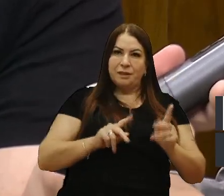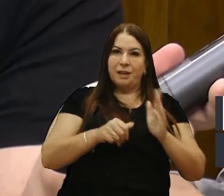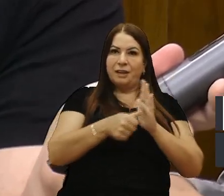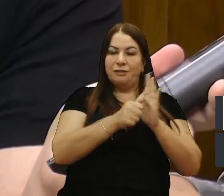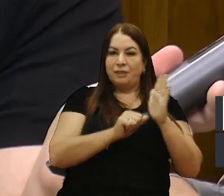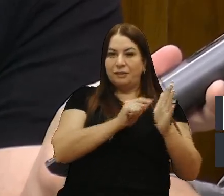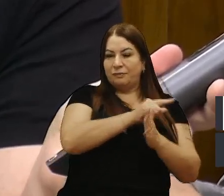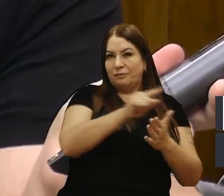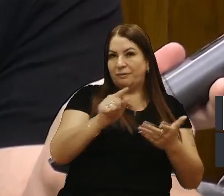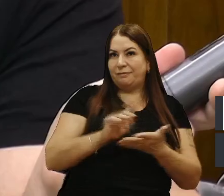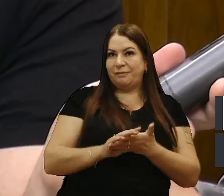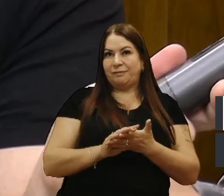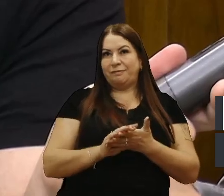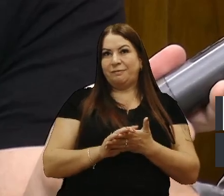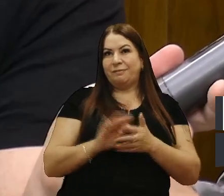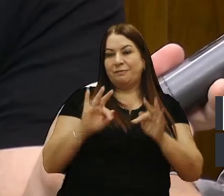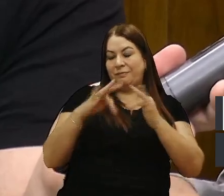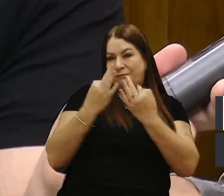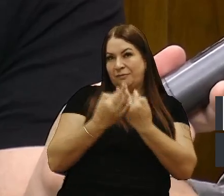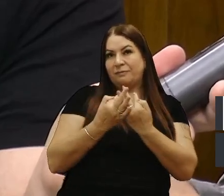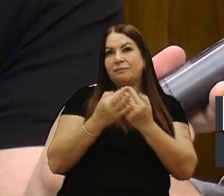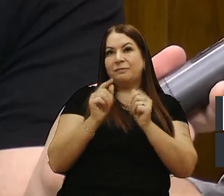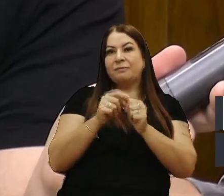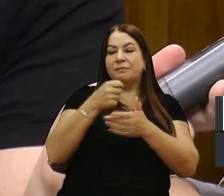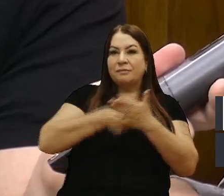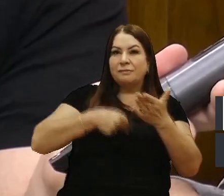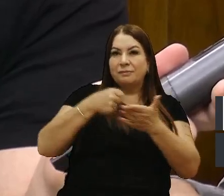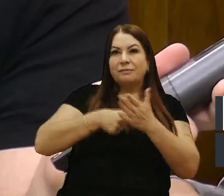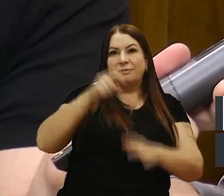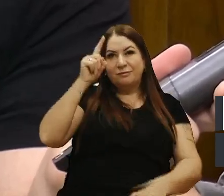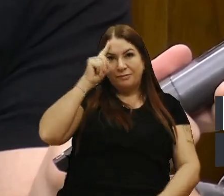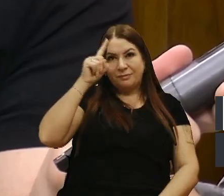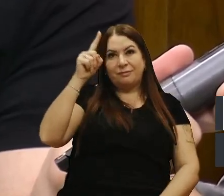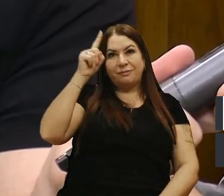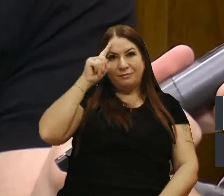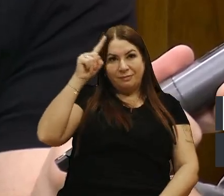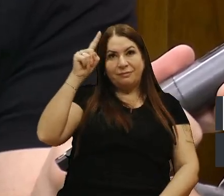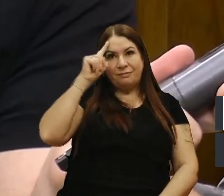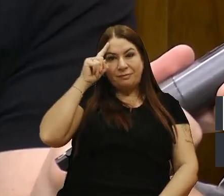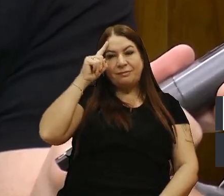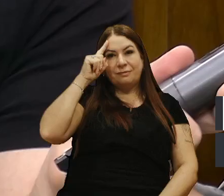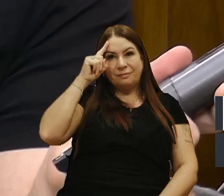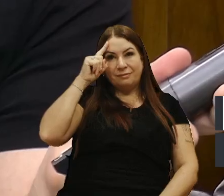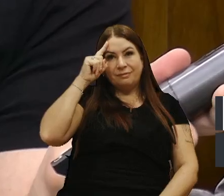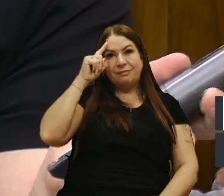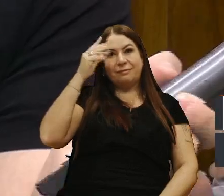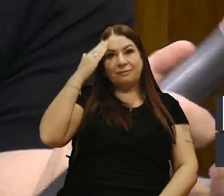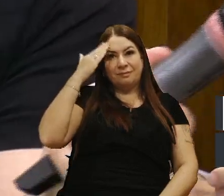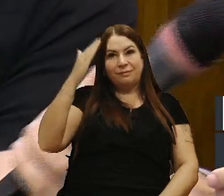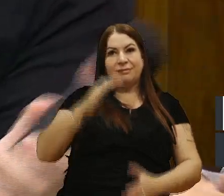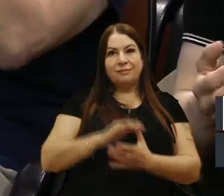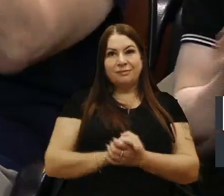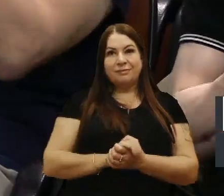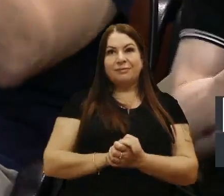Down, mas também aos seus familiares que lutam todo dia pelos nossos sonhos. Muito obrigada.